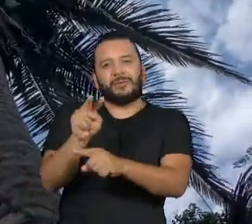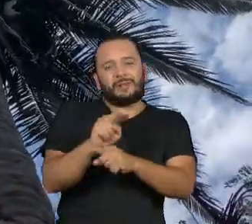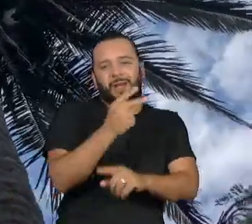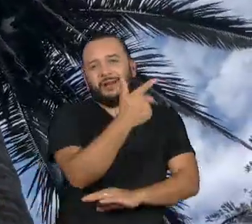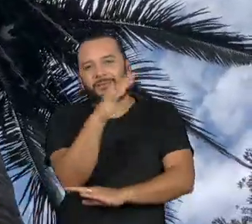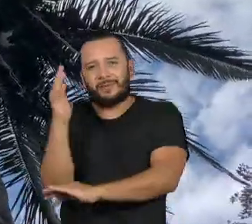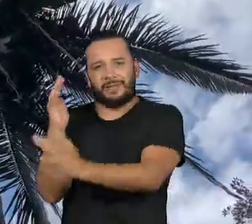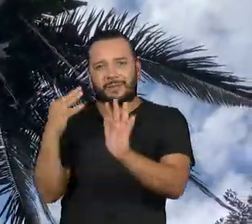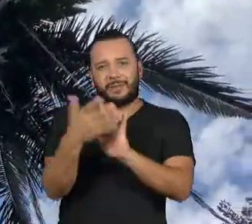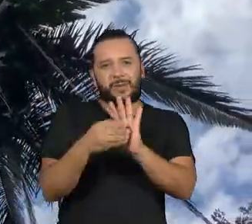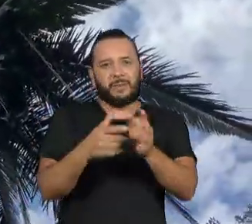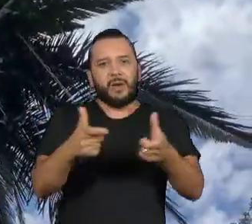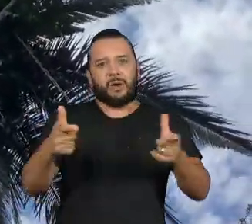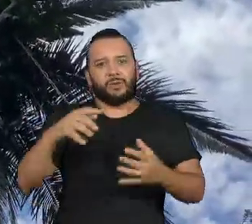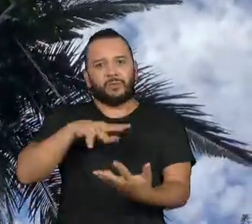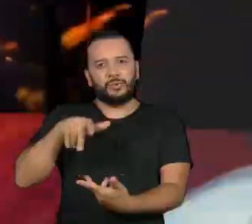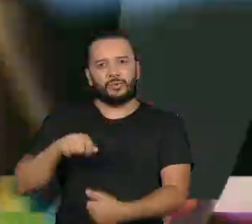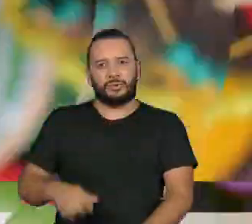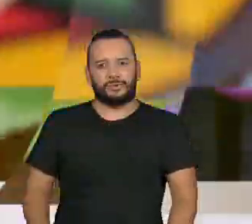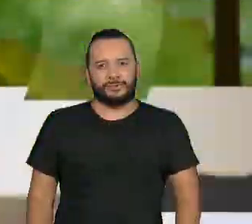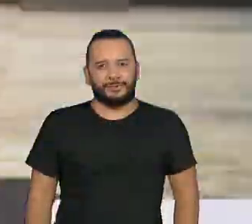tropical do mundo.